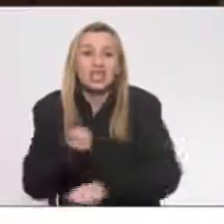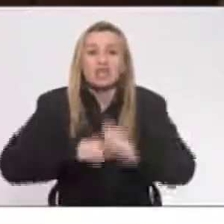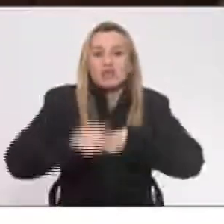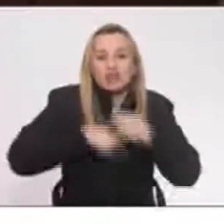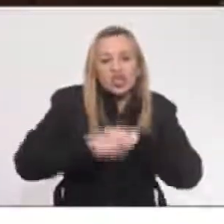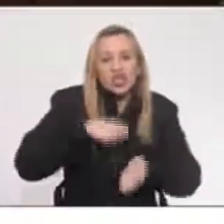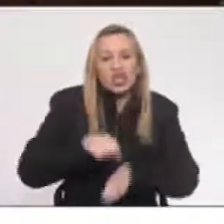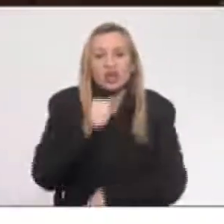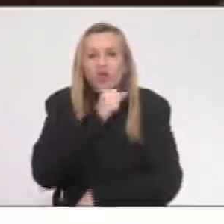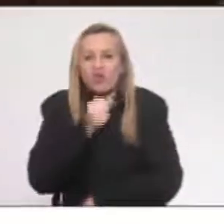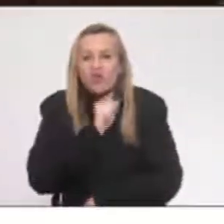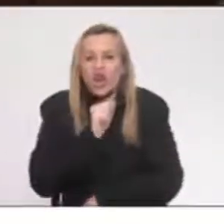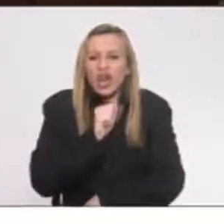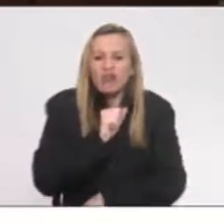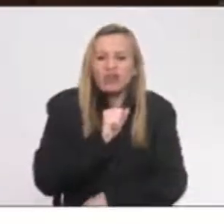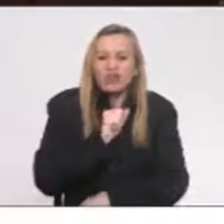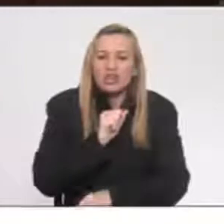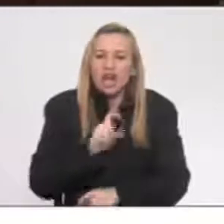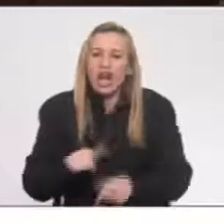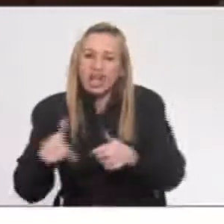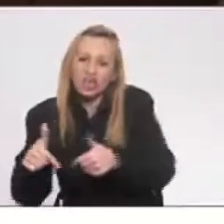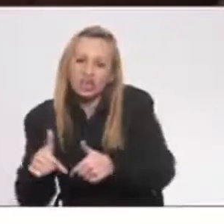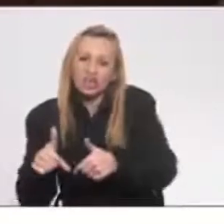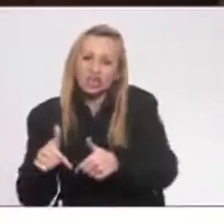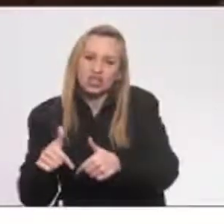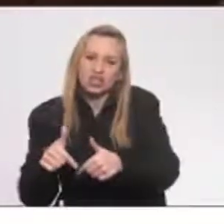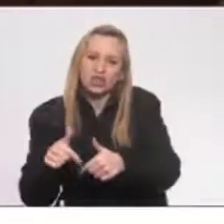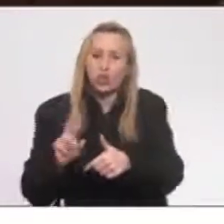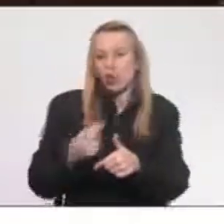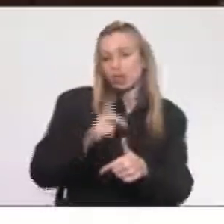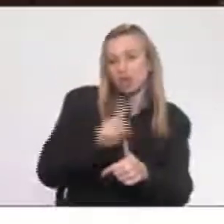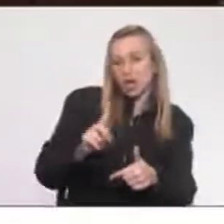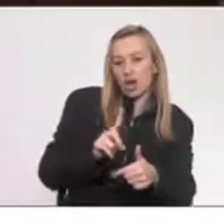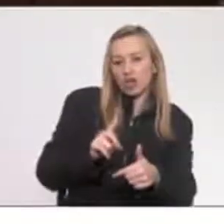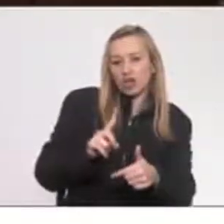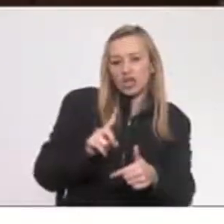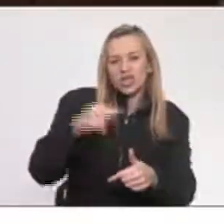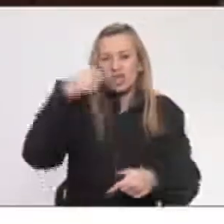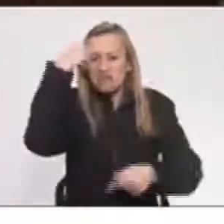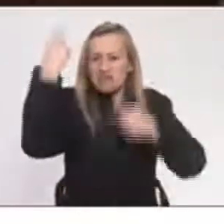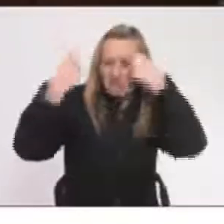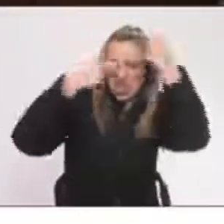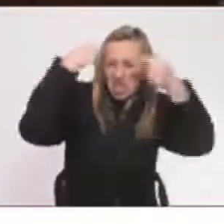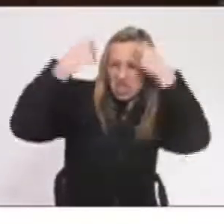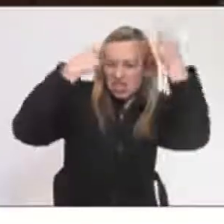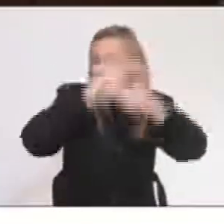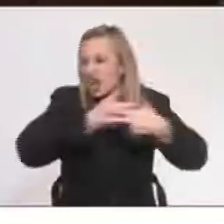aquele velho toma lá da cá da política, uma cidade que inventa secretarias para dar para os seus